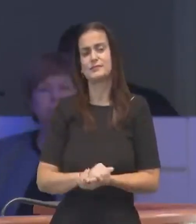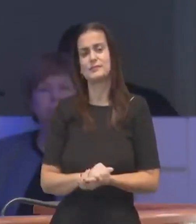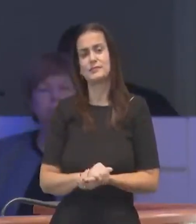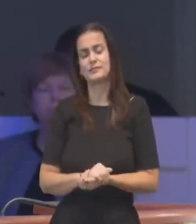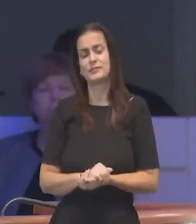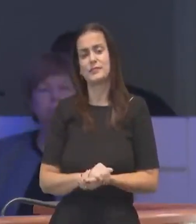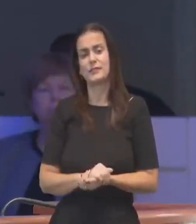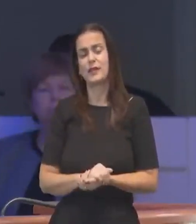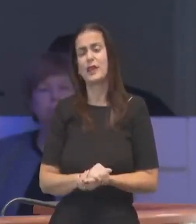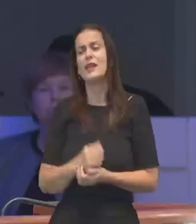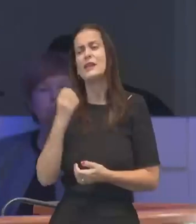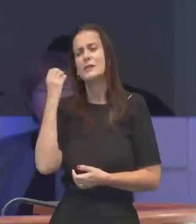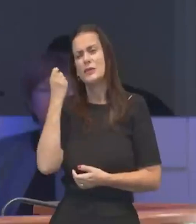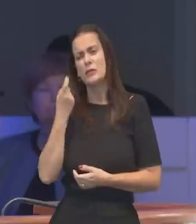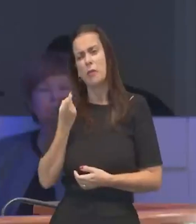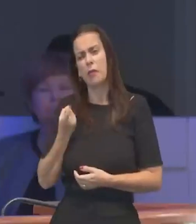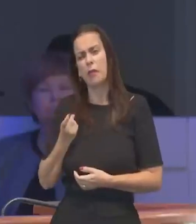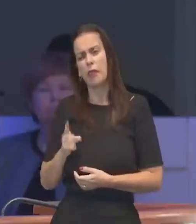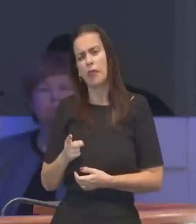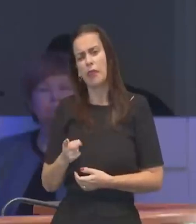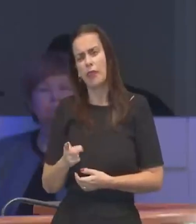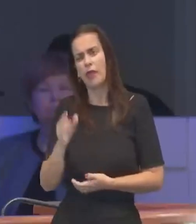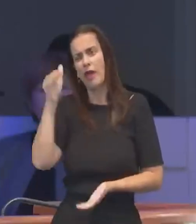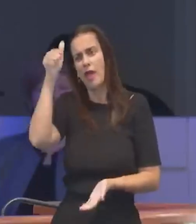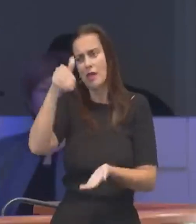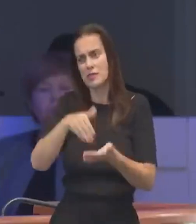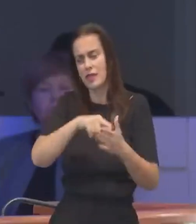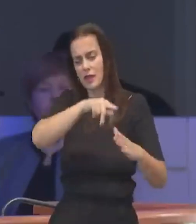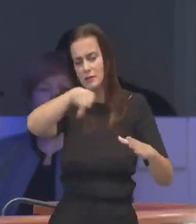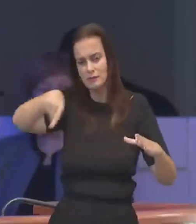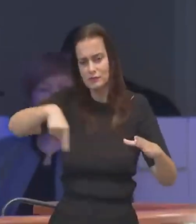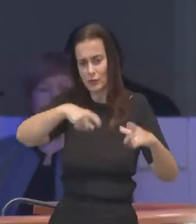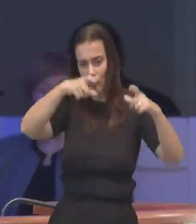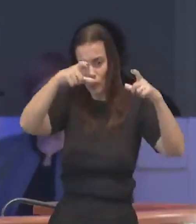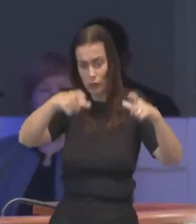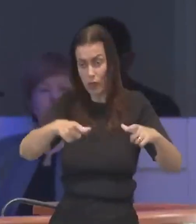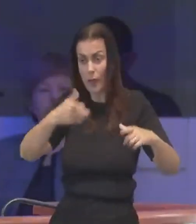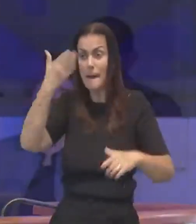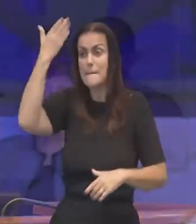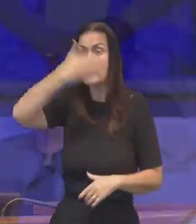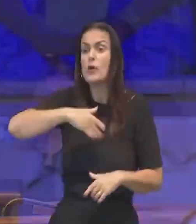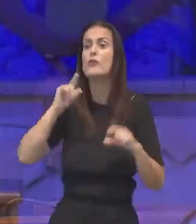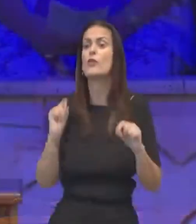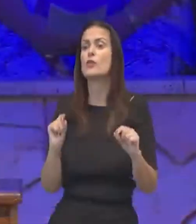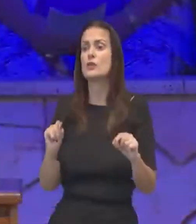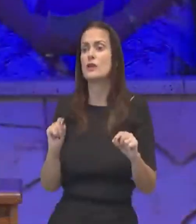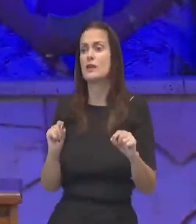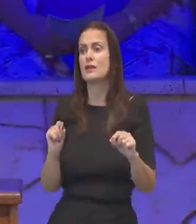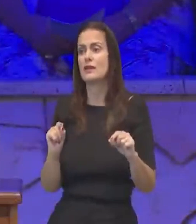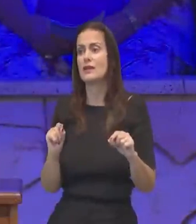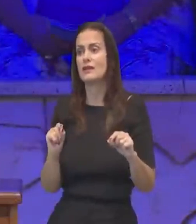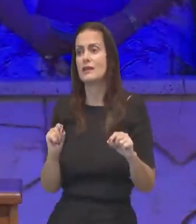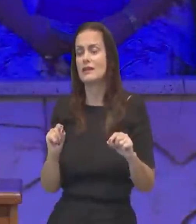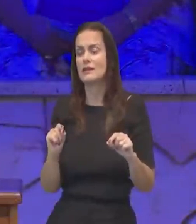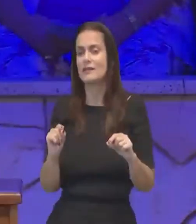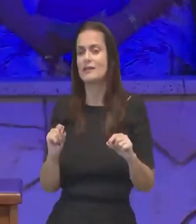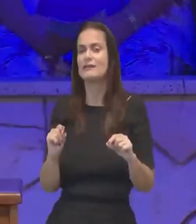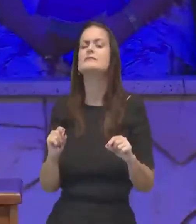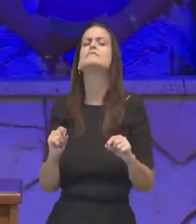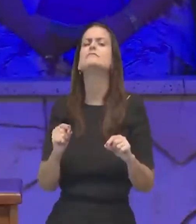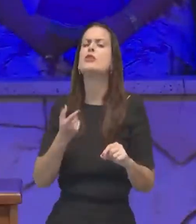E essa jornada de Jesus até o poço serve como uma prova da sua iniciativa